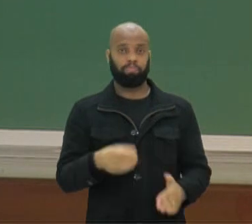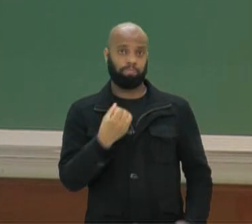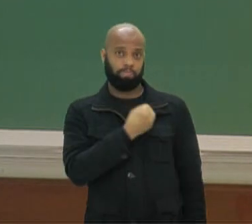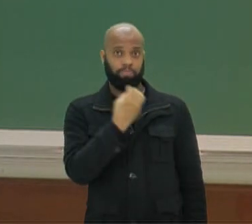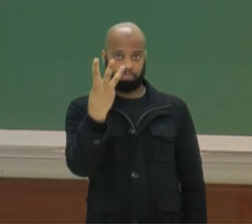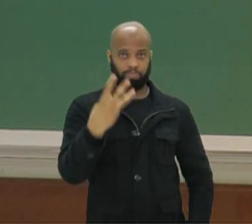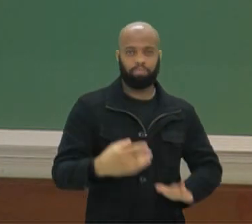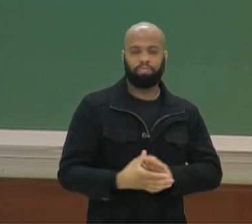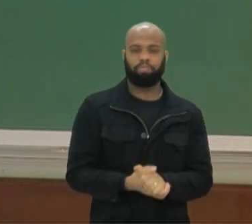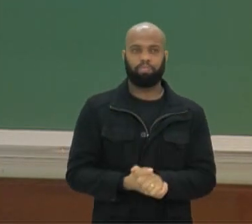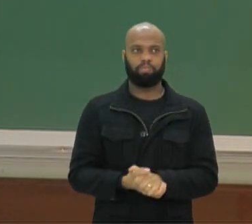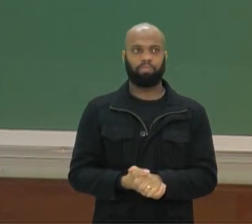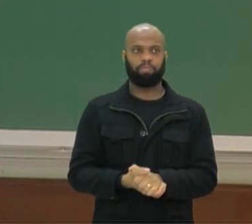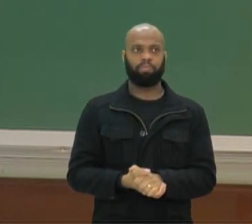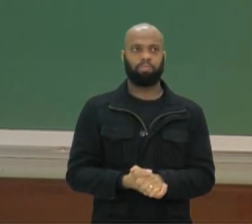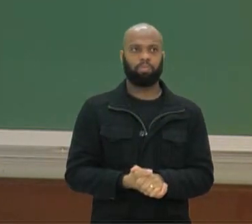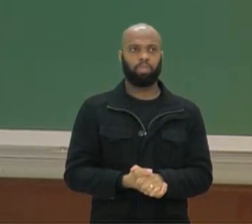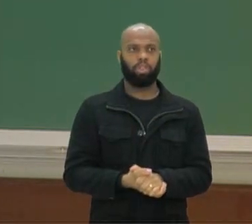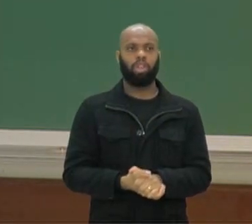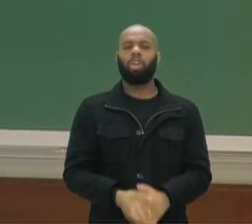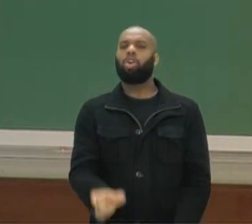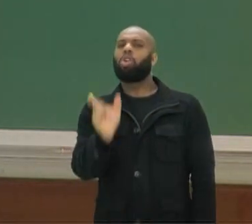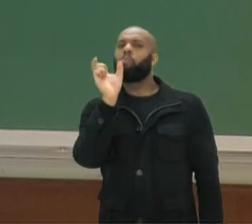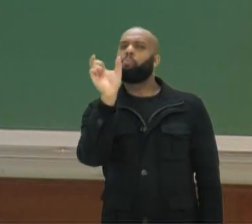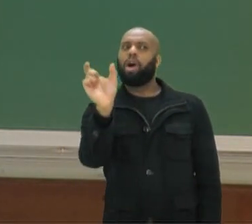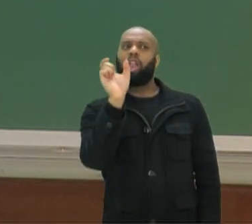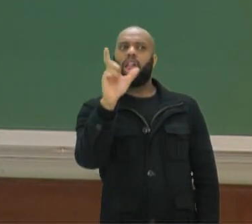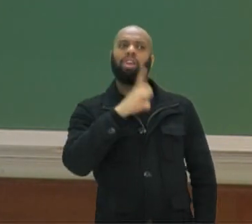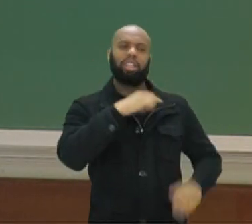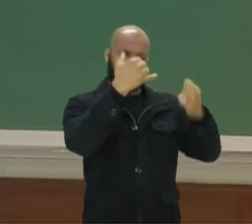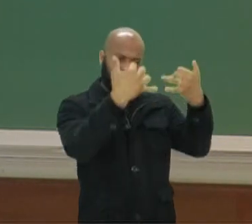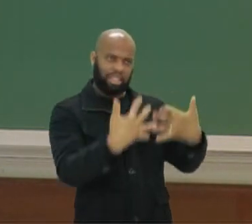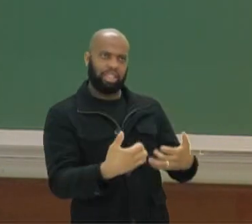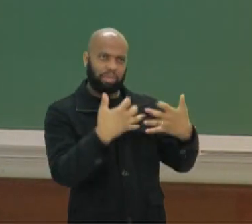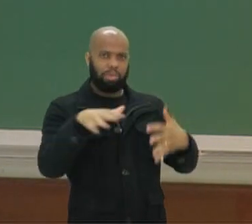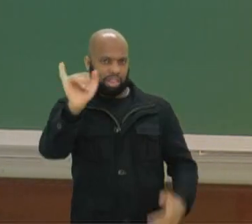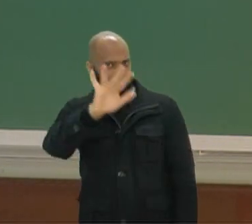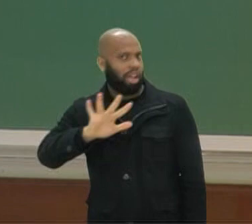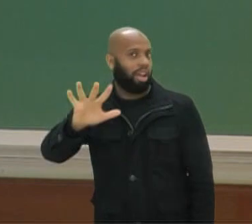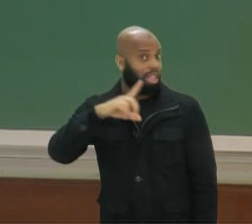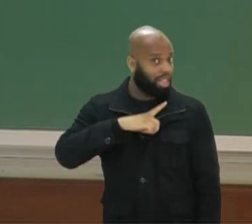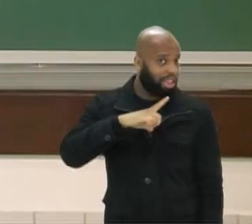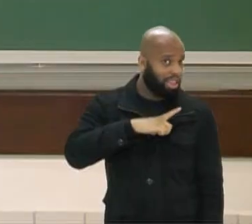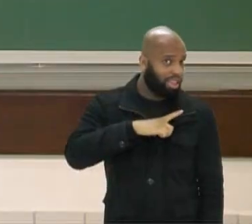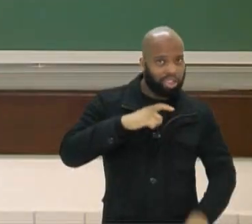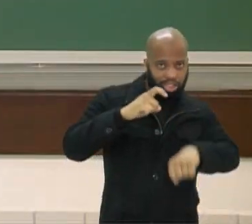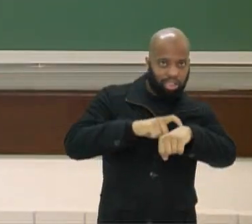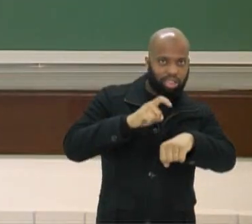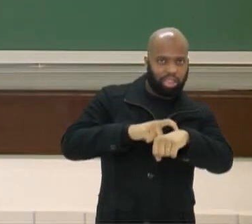best describe the picture? Qual palavra que melhor descreve essa imagem aqui? Pensa aí, a gente já